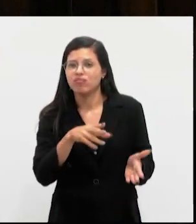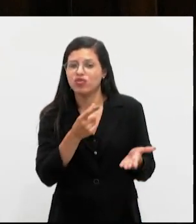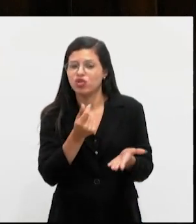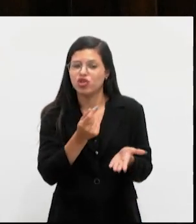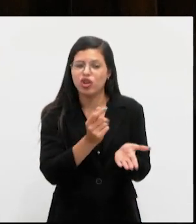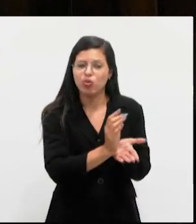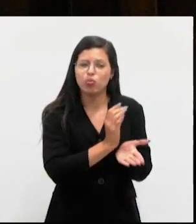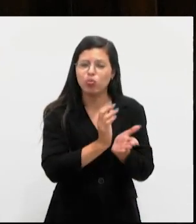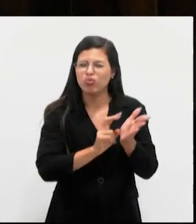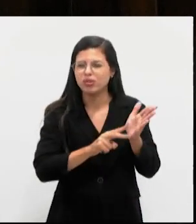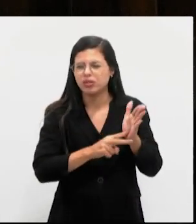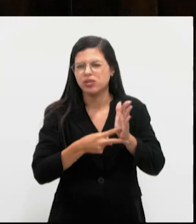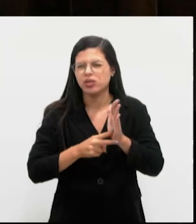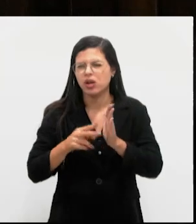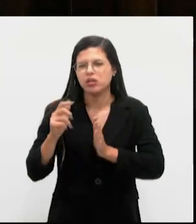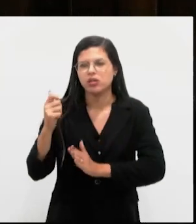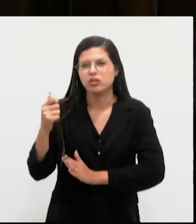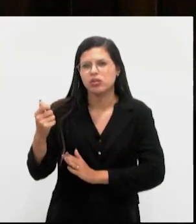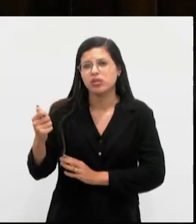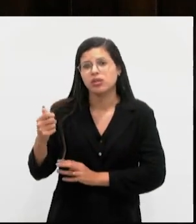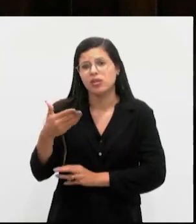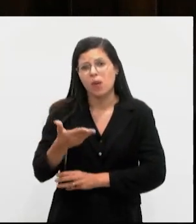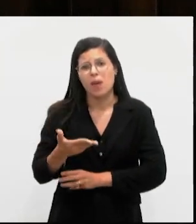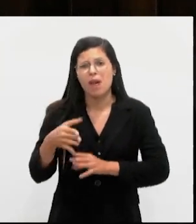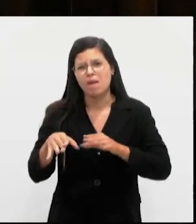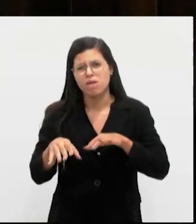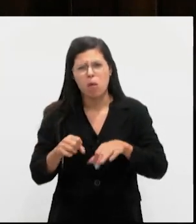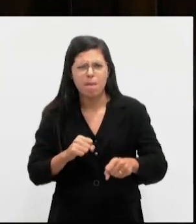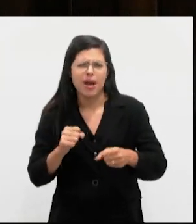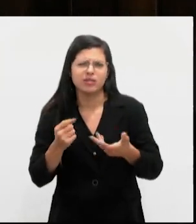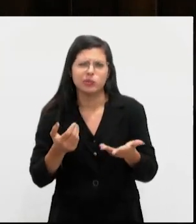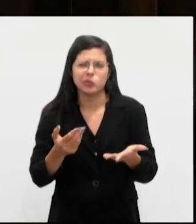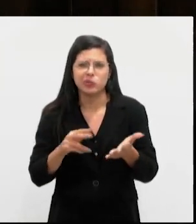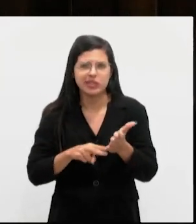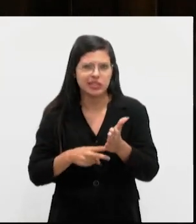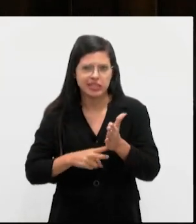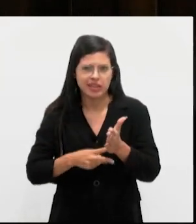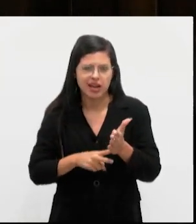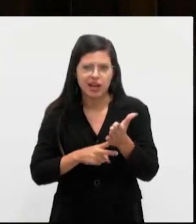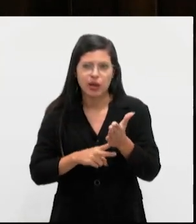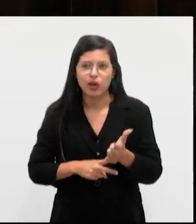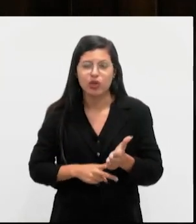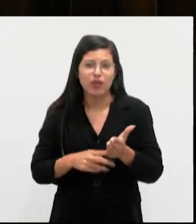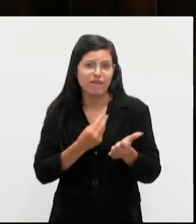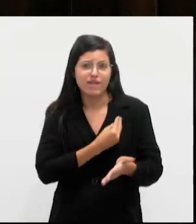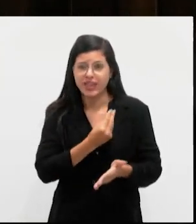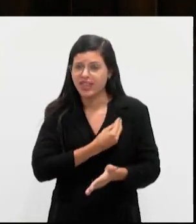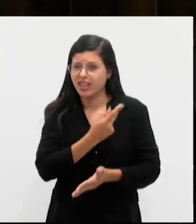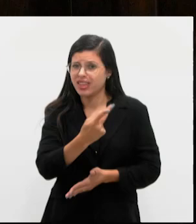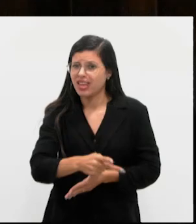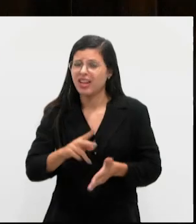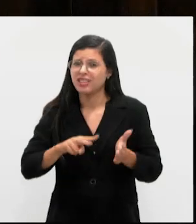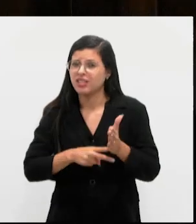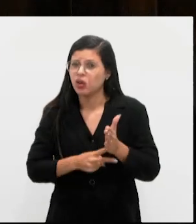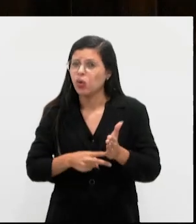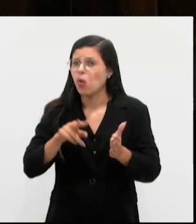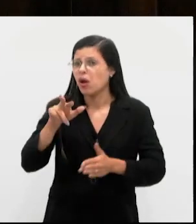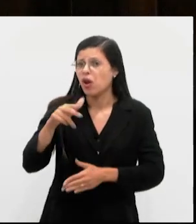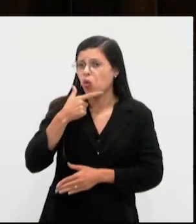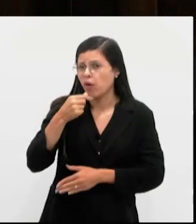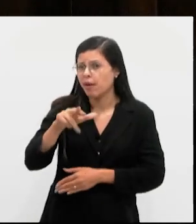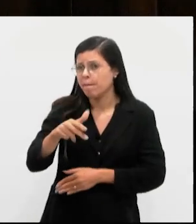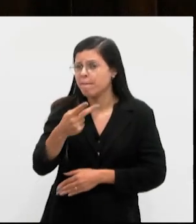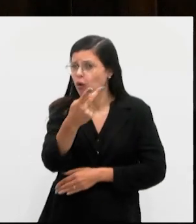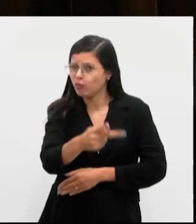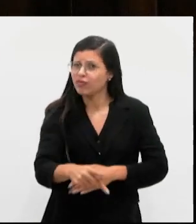e associações, já que ele foi formado em sindicato, que ele fez a vida pública em sindicato, que o irmão dele, Frei Chico, está envolvido com o